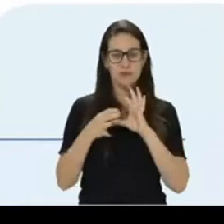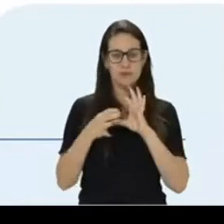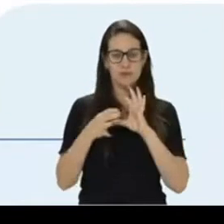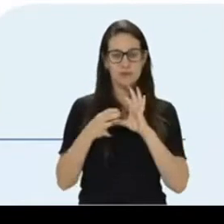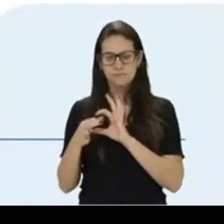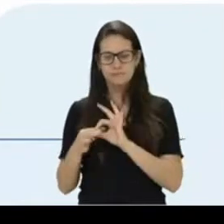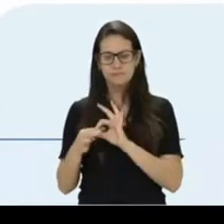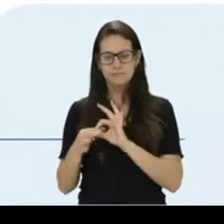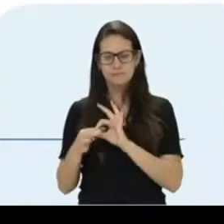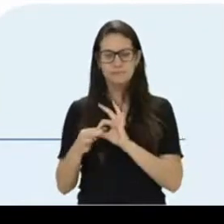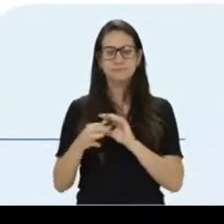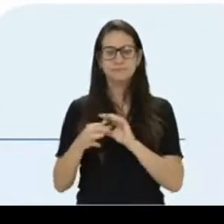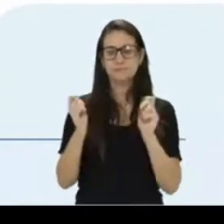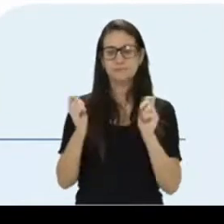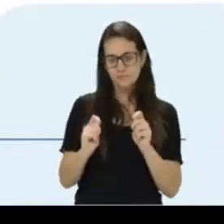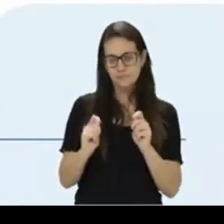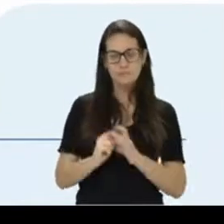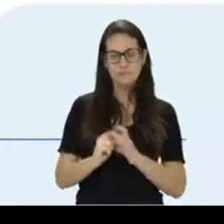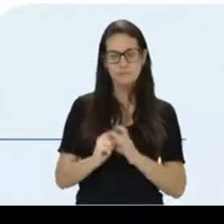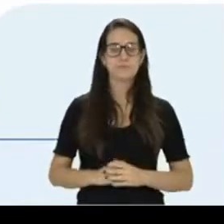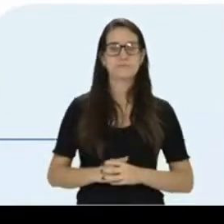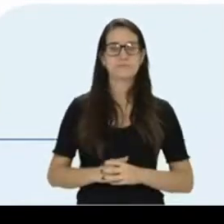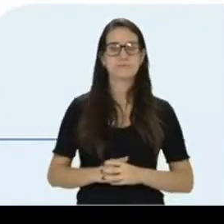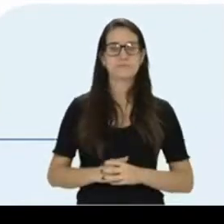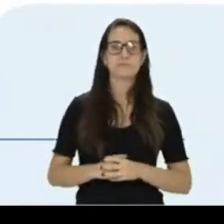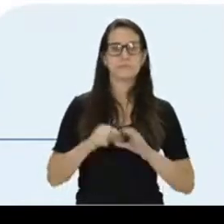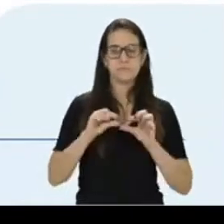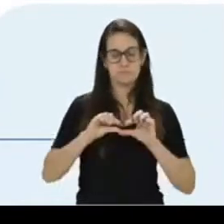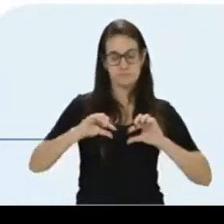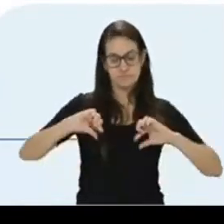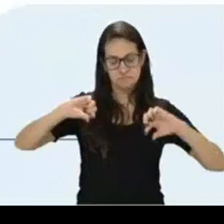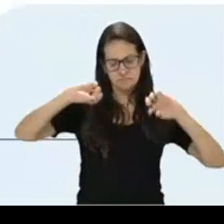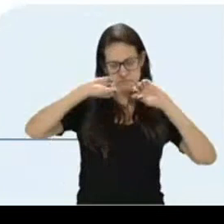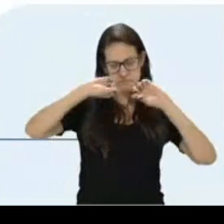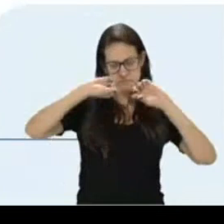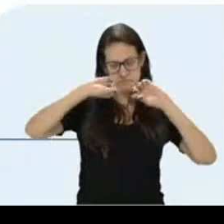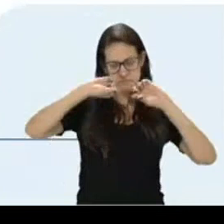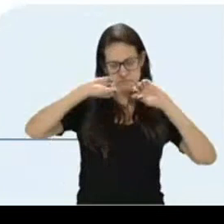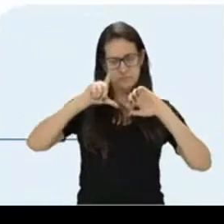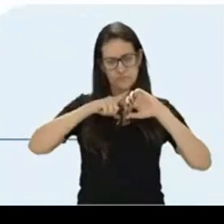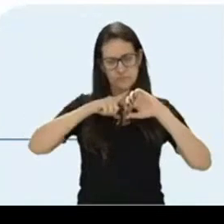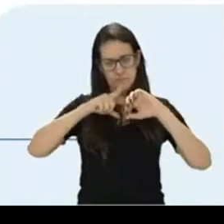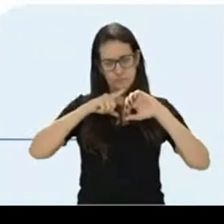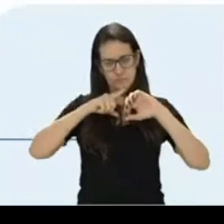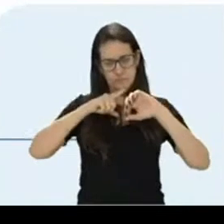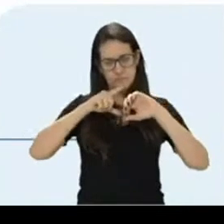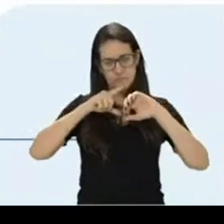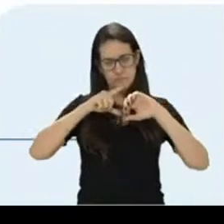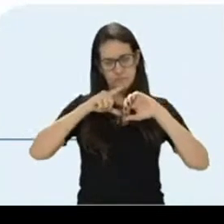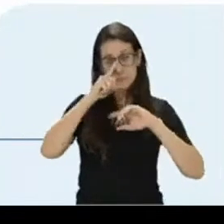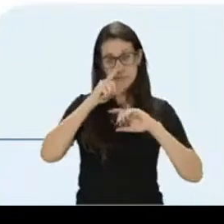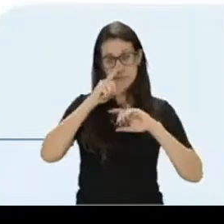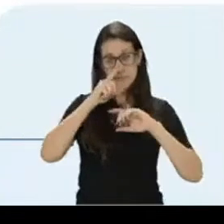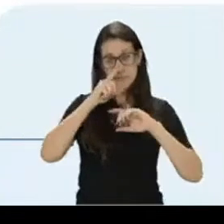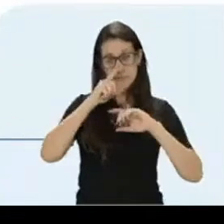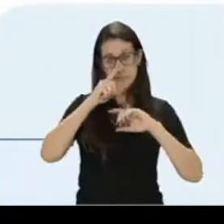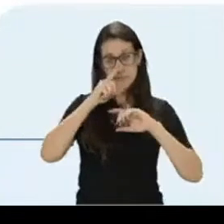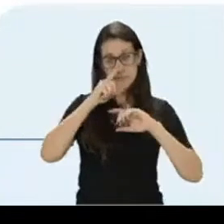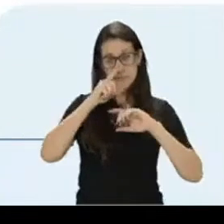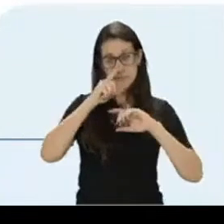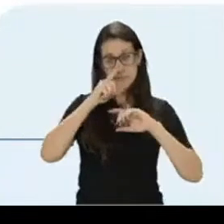numa eletromicrografia. Então, nós temos a membrana celular aqui, plasmática, que delimita